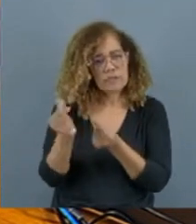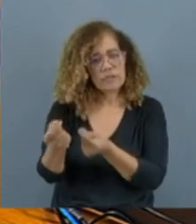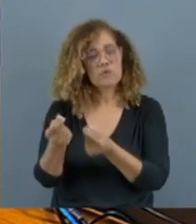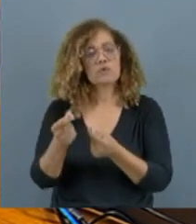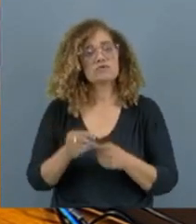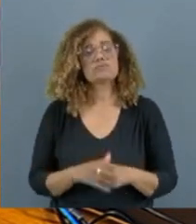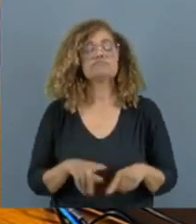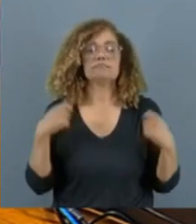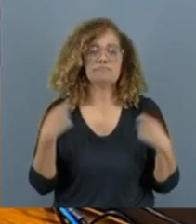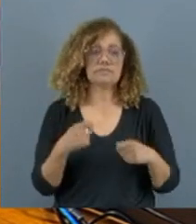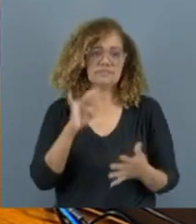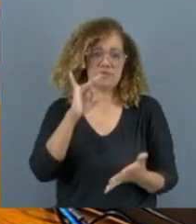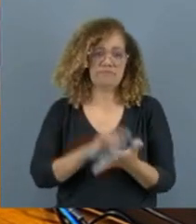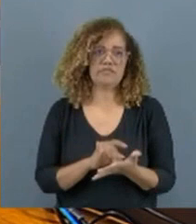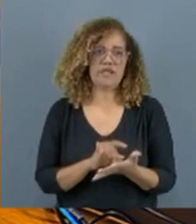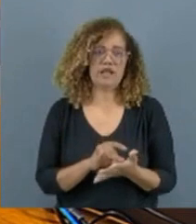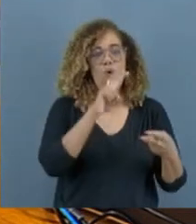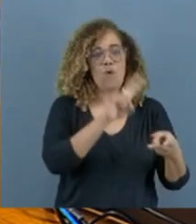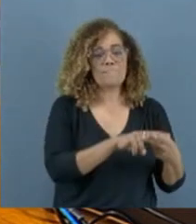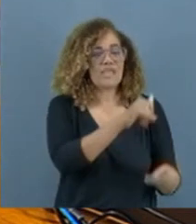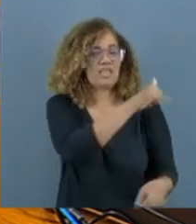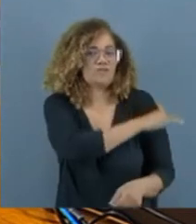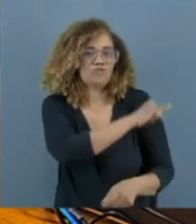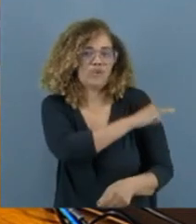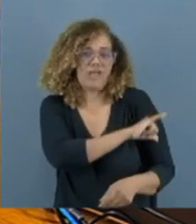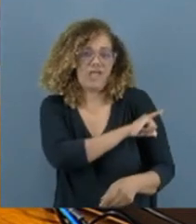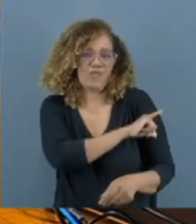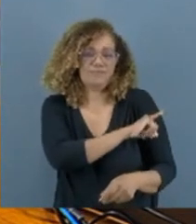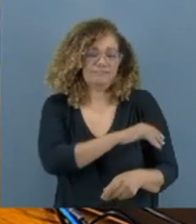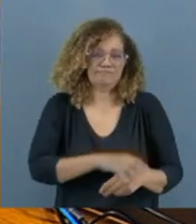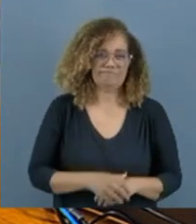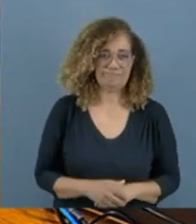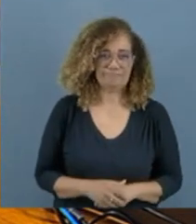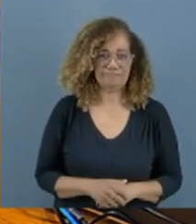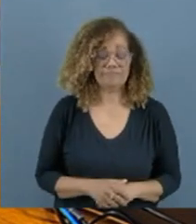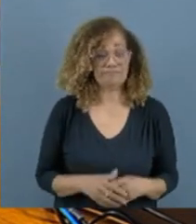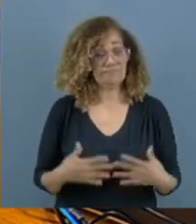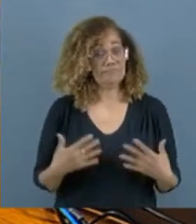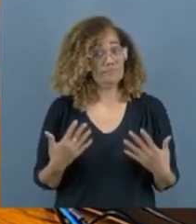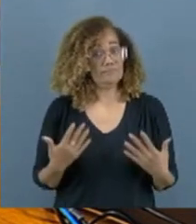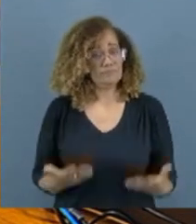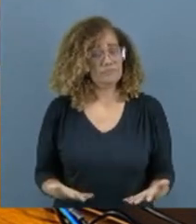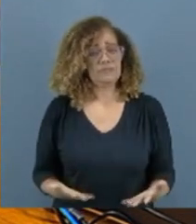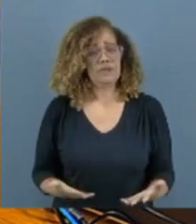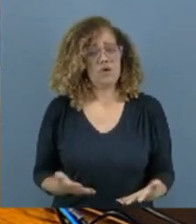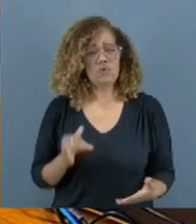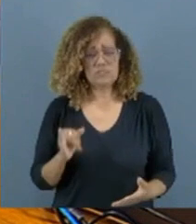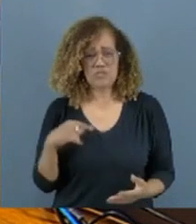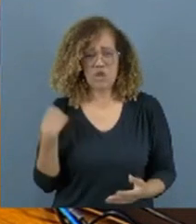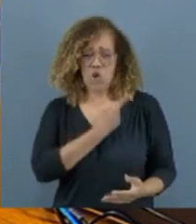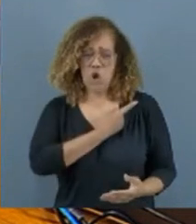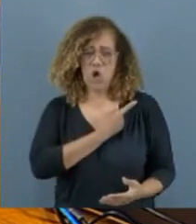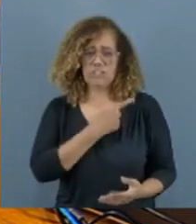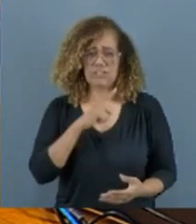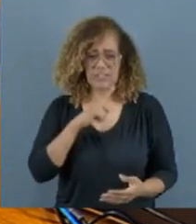nós precisamos efetivamente dar esse passo hoje. Então, por mais que a gente viva um